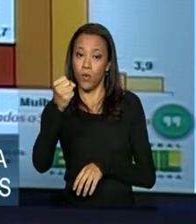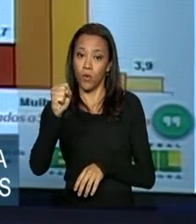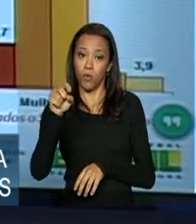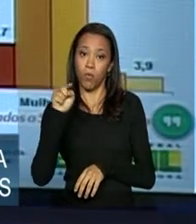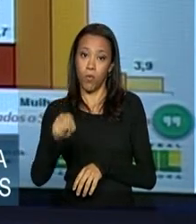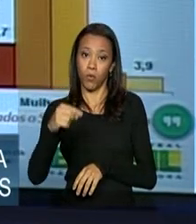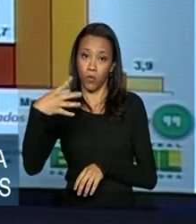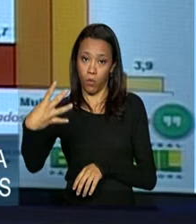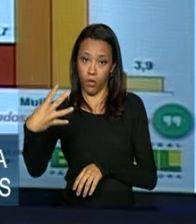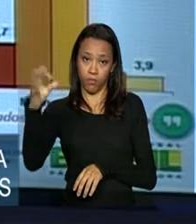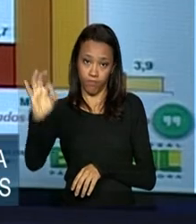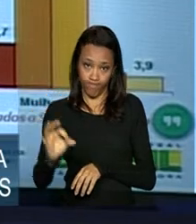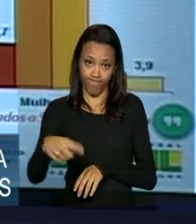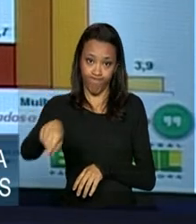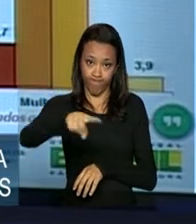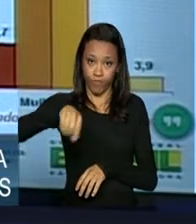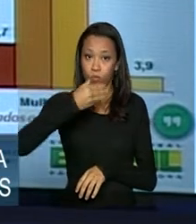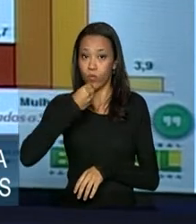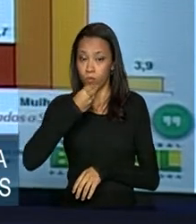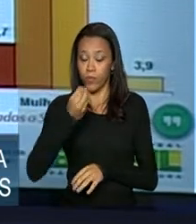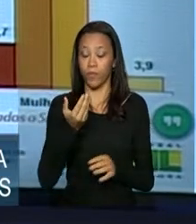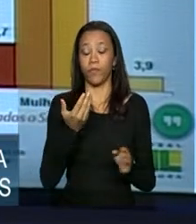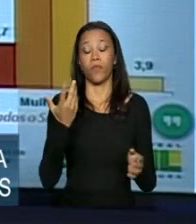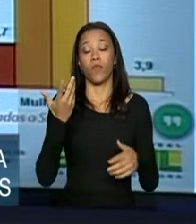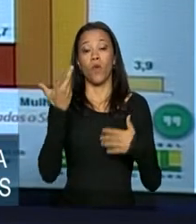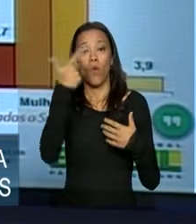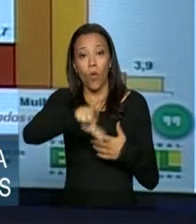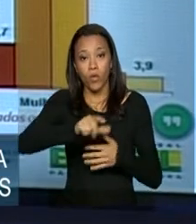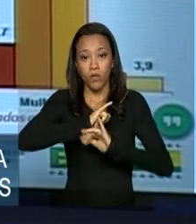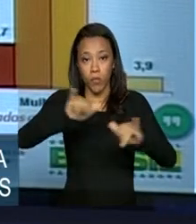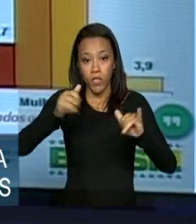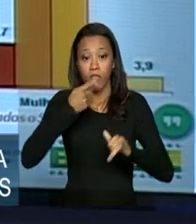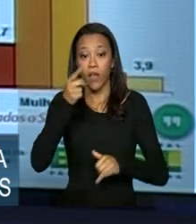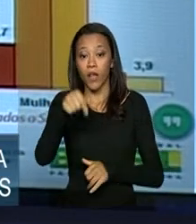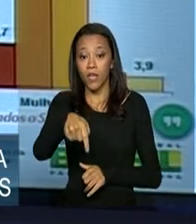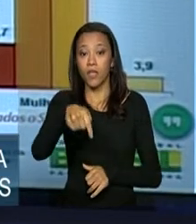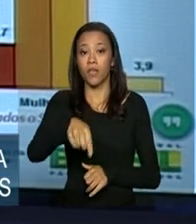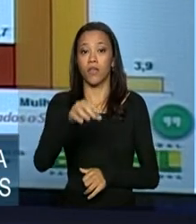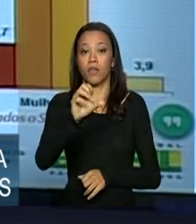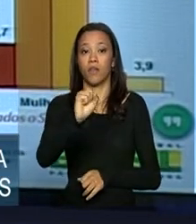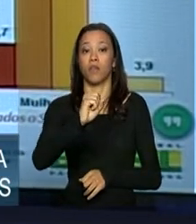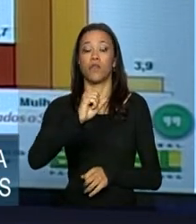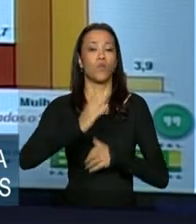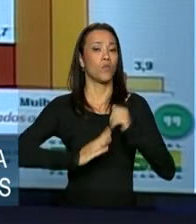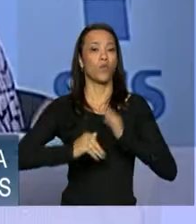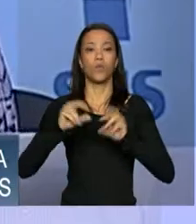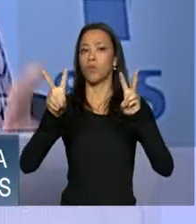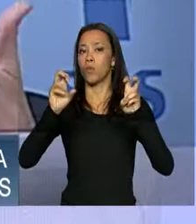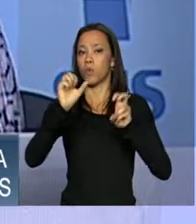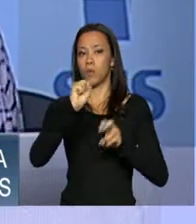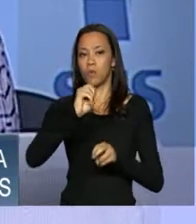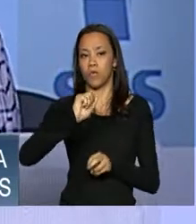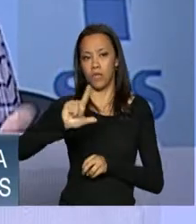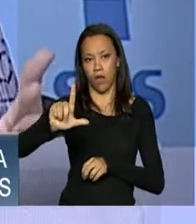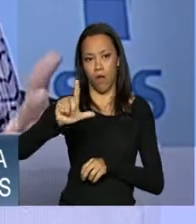38,4%. Nós gostaríamos de destacar aqui em relação ao sal, que eu já havia falado anteriormente. Temos